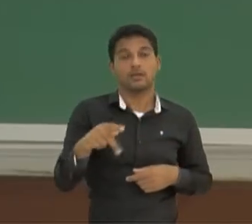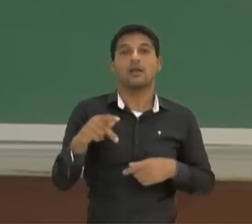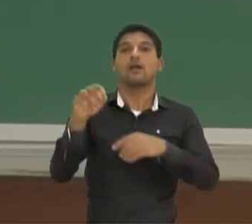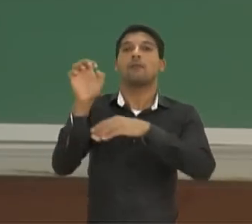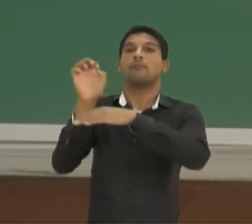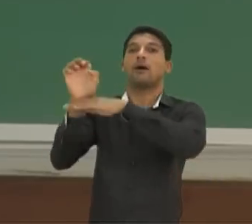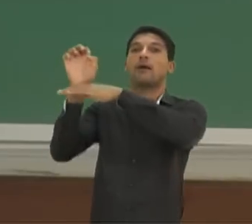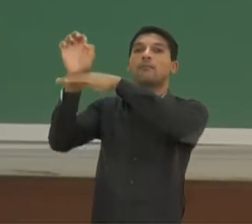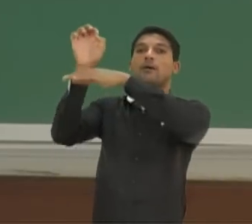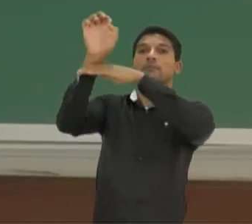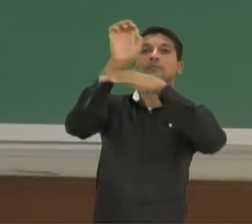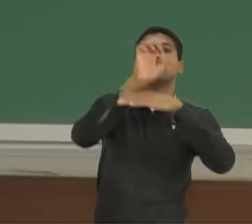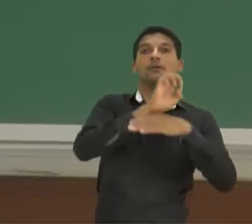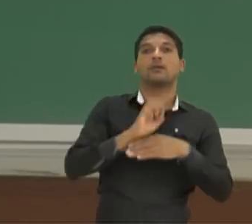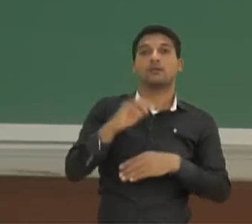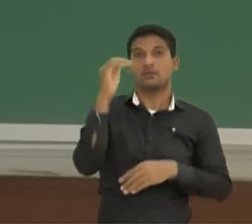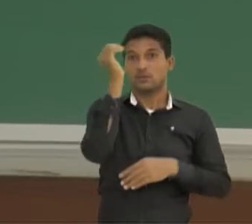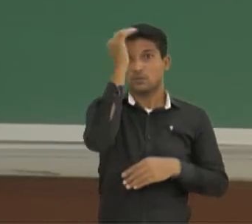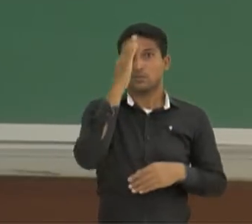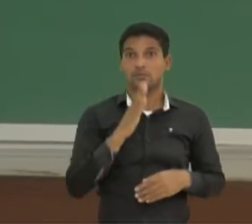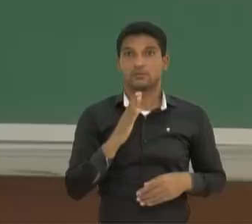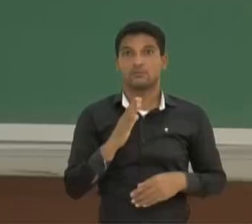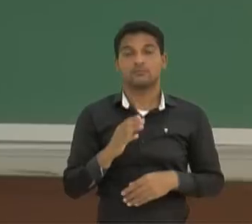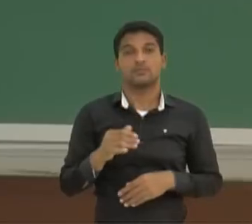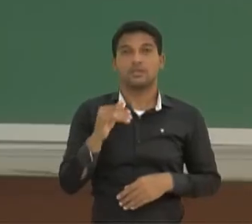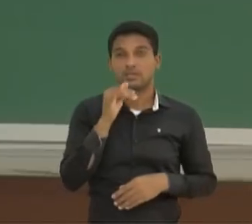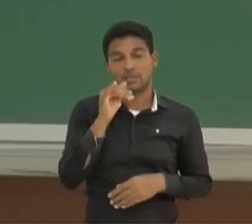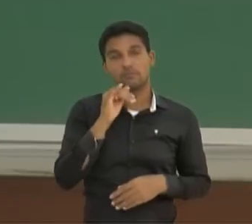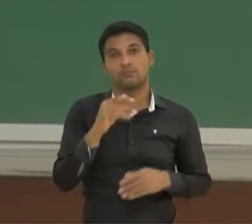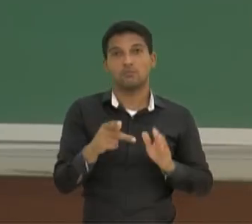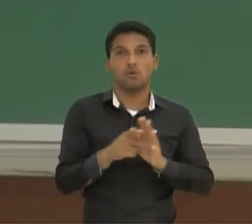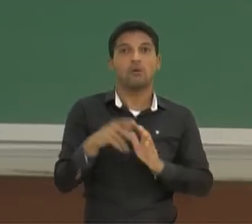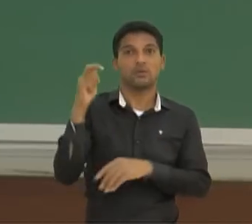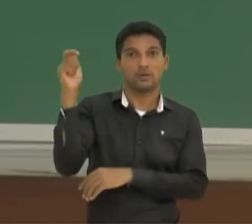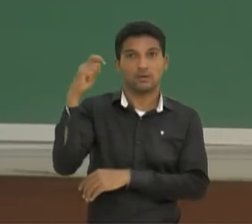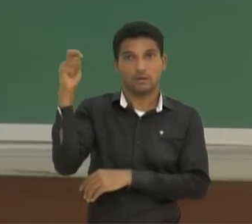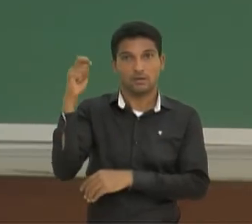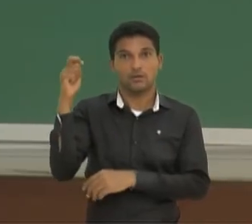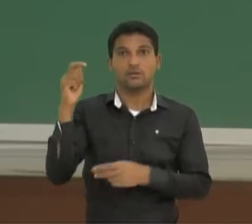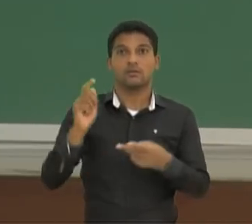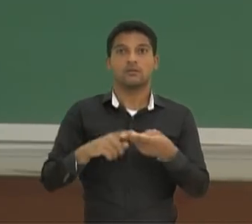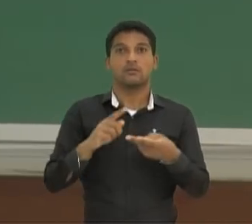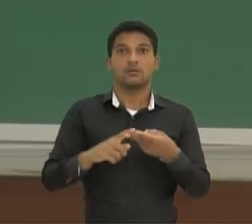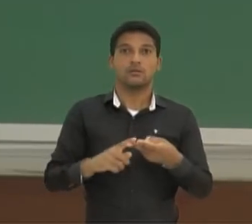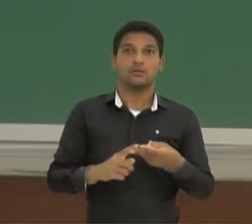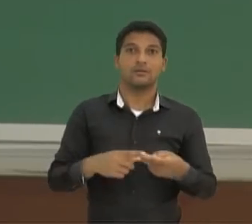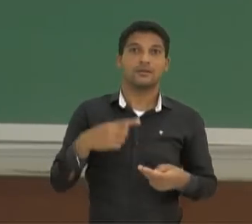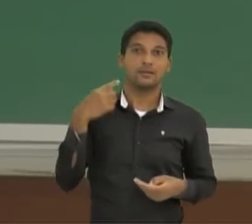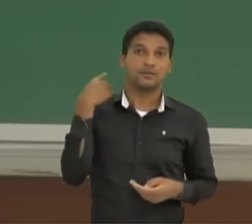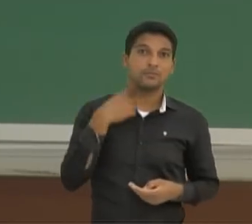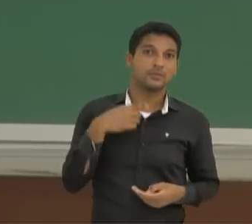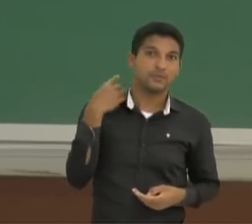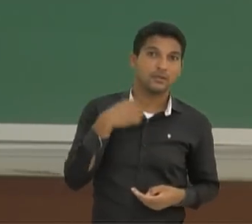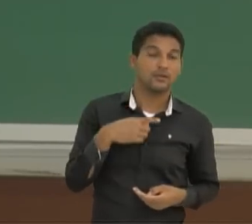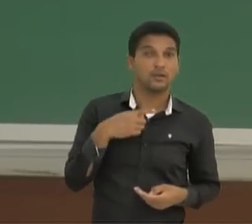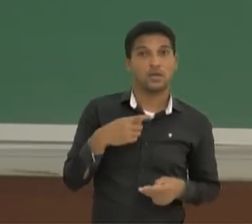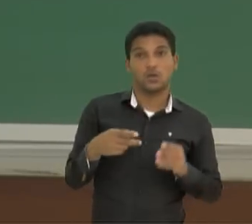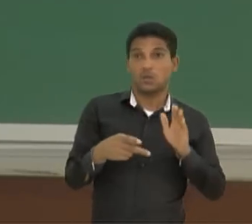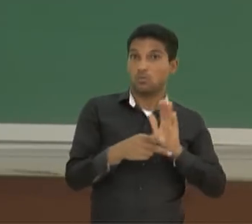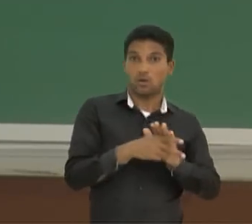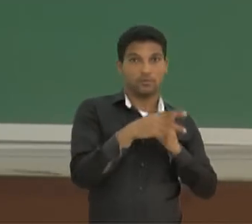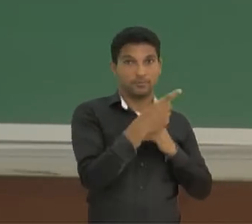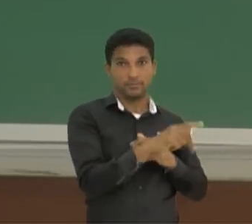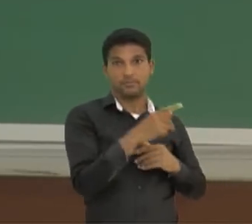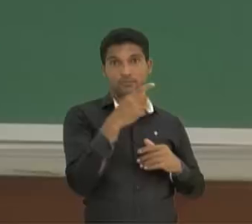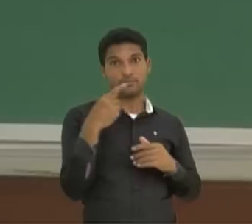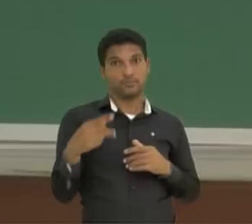ali, talvez, como exemplo, a fala de um gaúcho, de um mineiro, né? De algumas variações, algumas palavras que são específicas